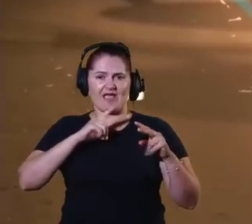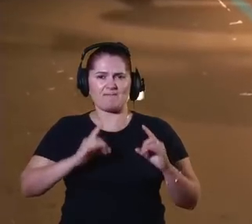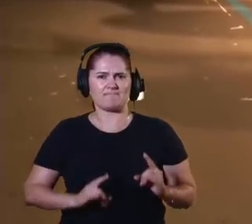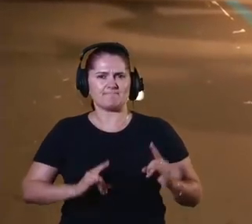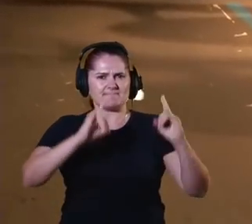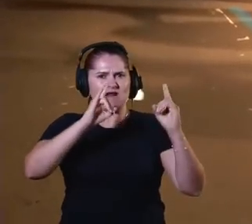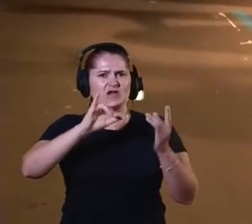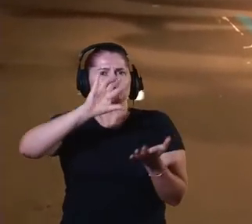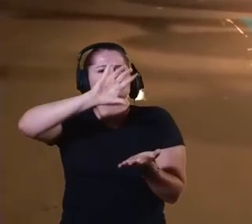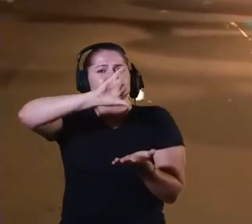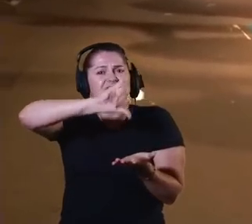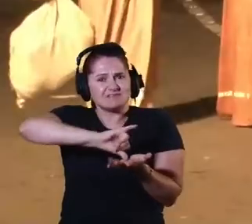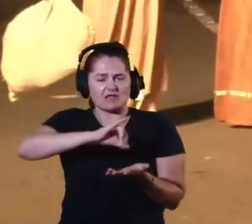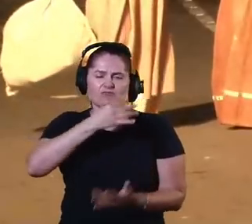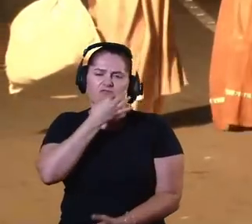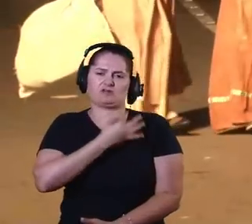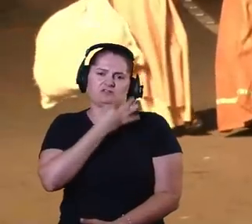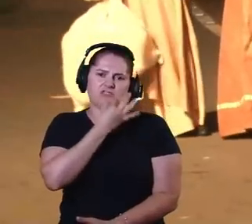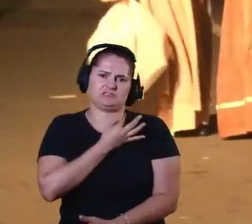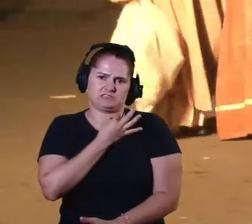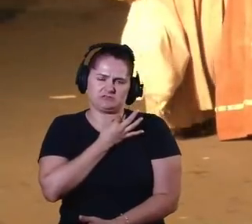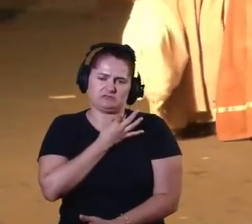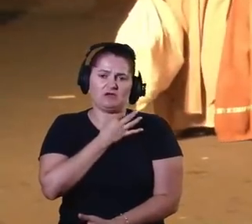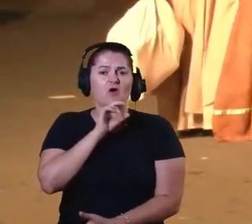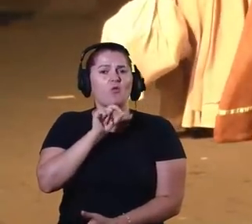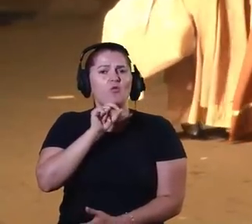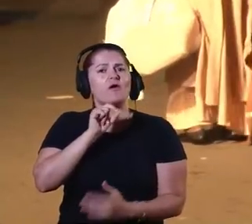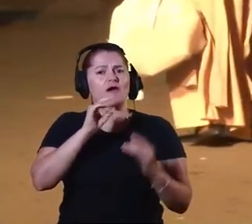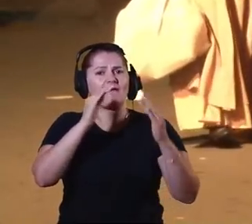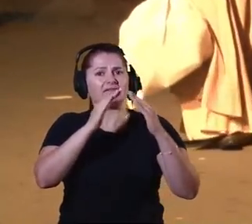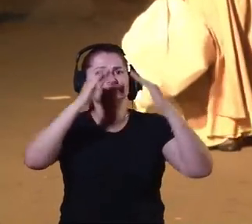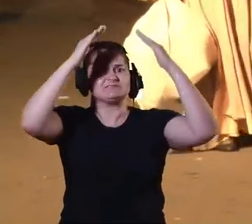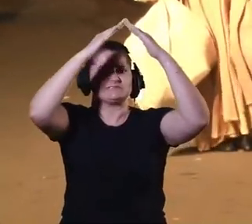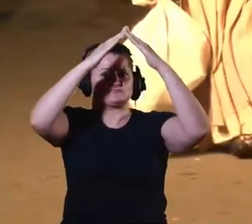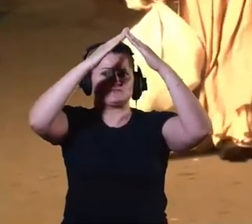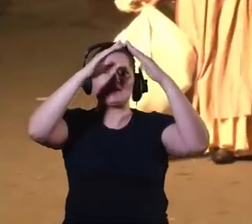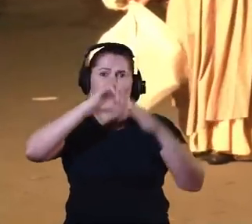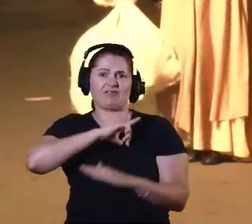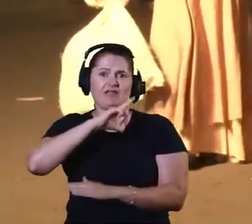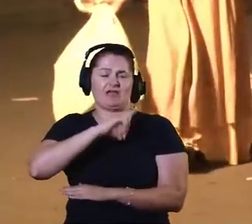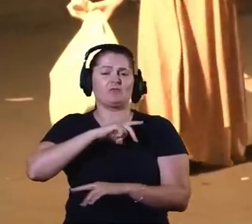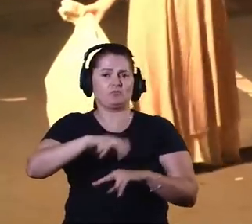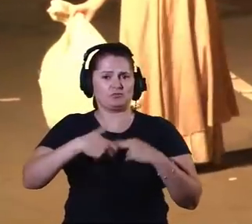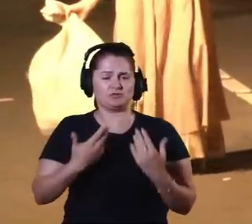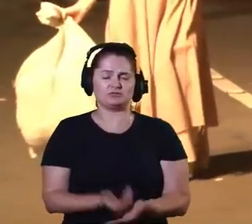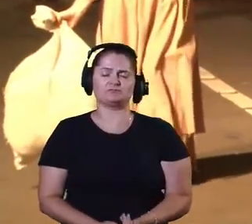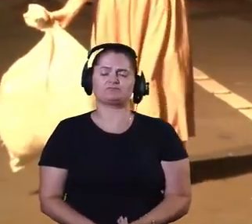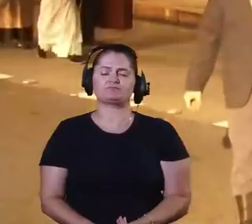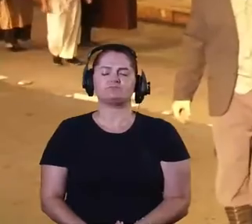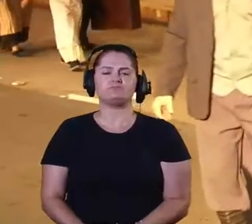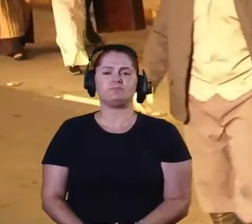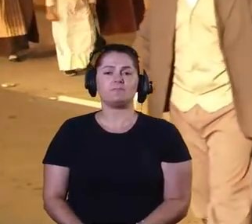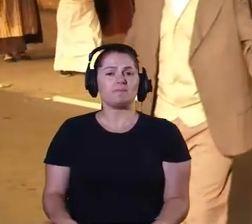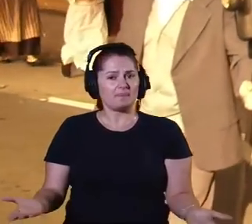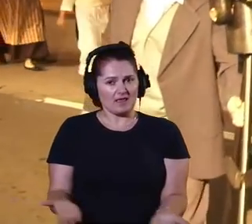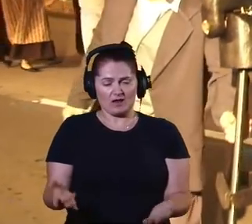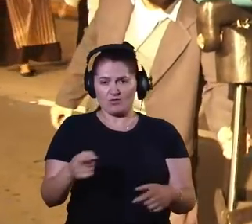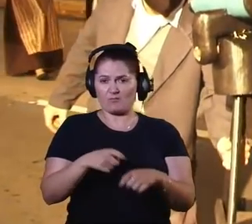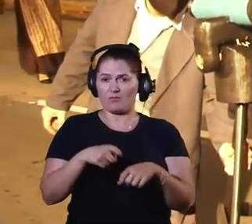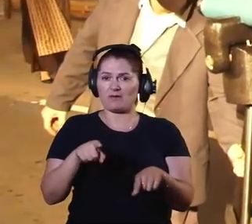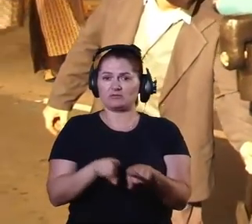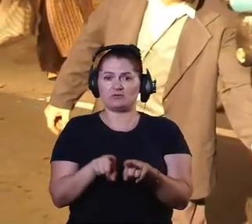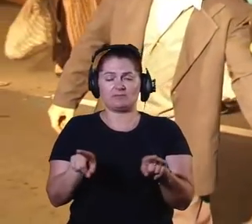o desenvolvimento de Caxias lá no início com a Didia Bandeira. Thales, esse momento também, né, onde a gente tem